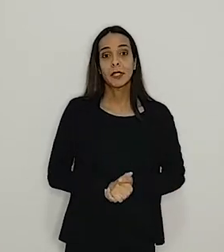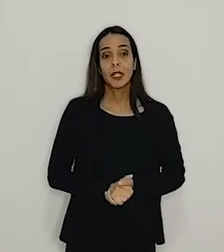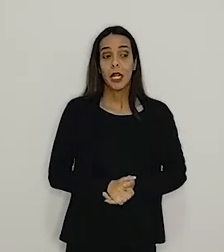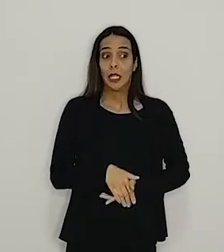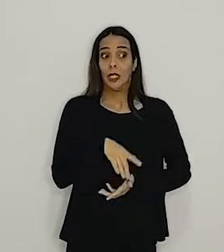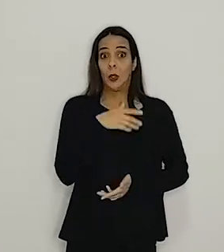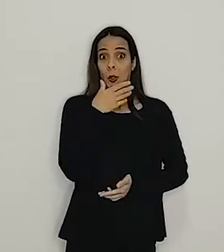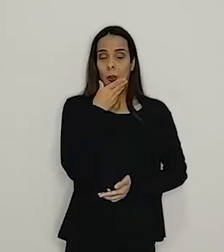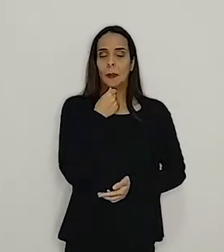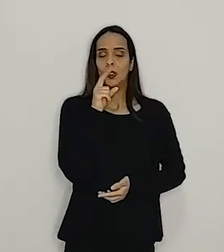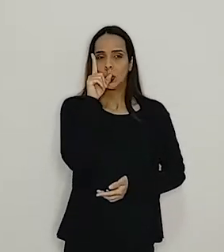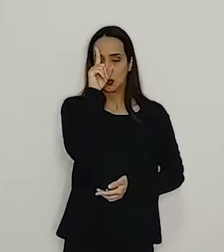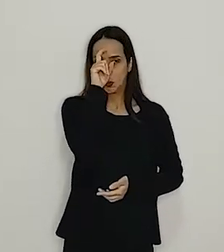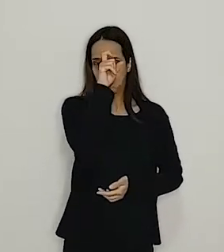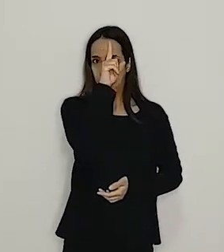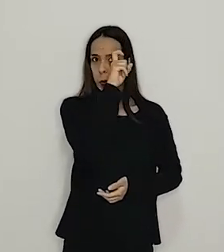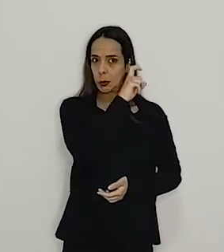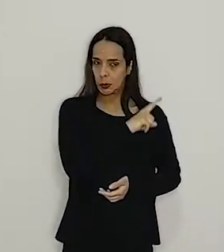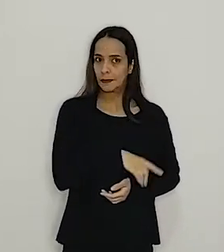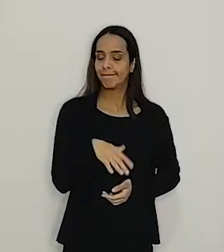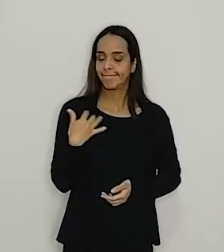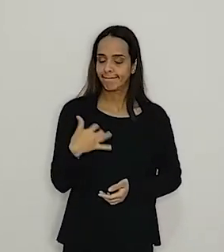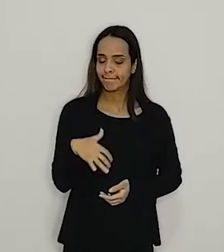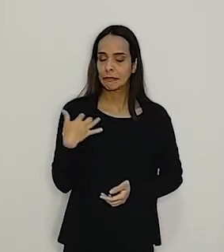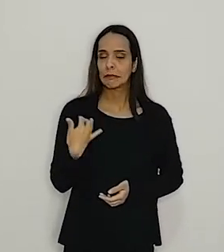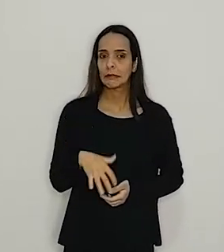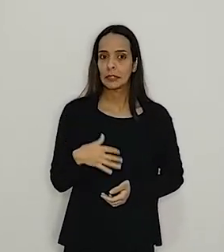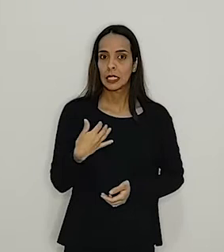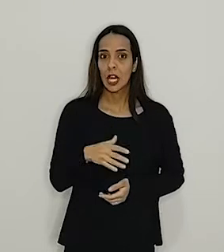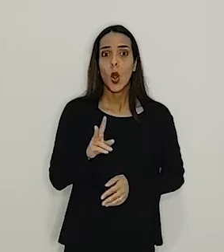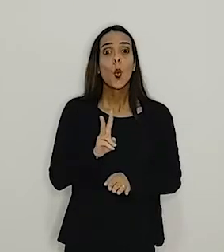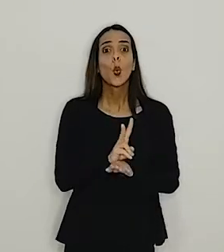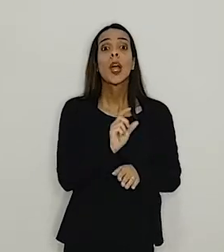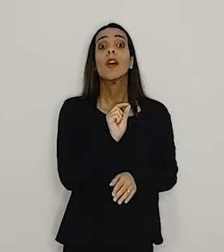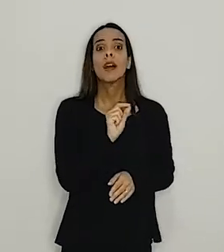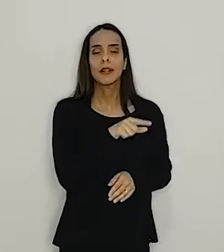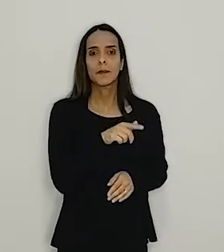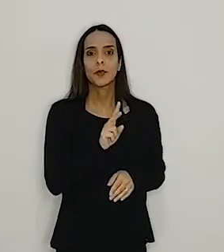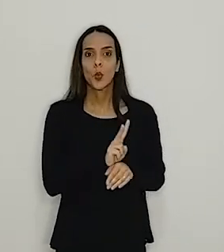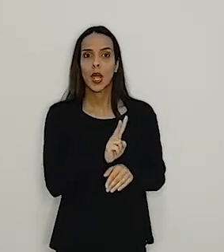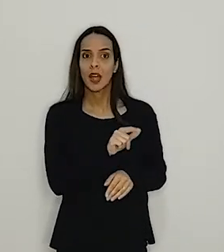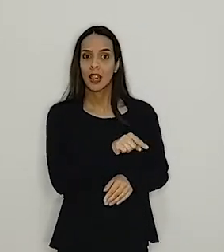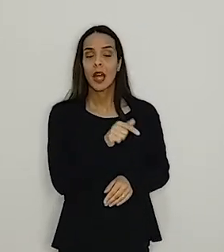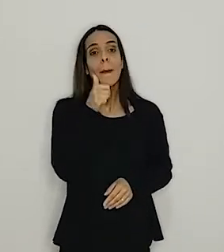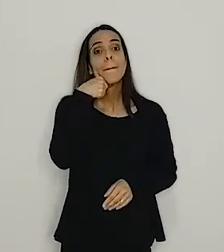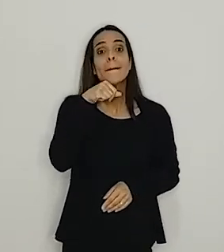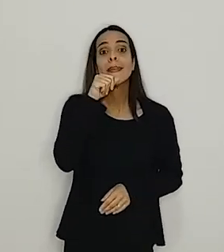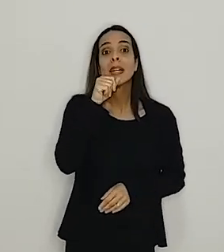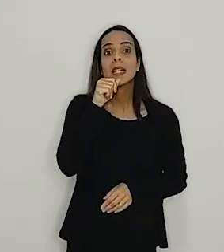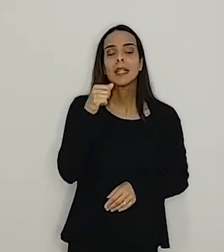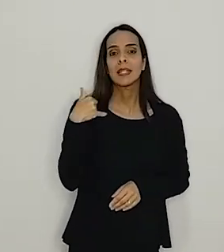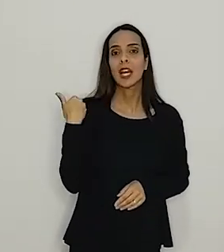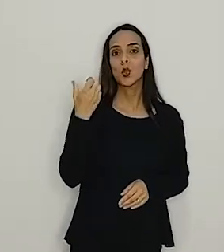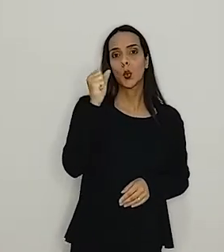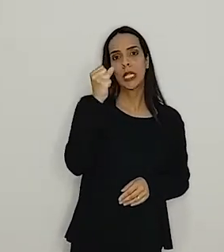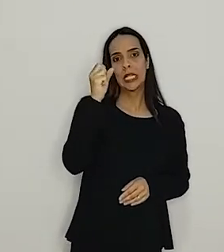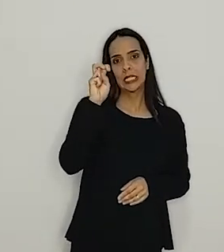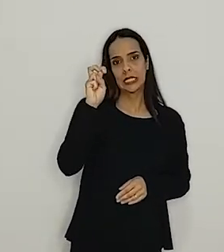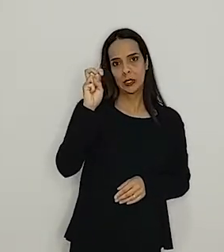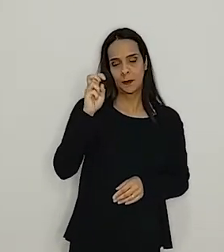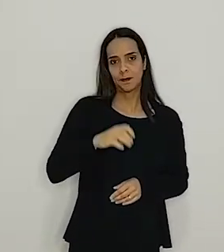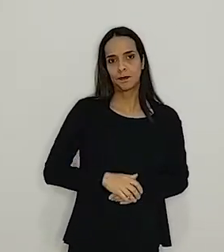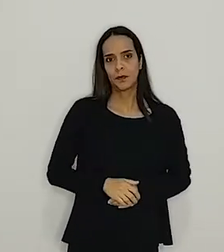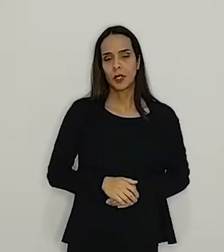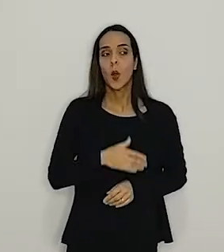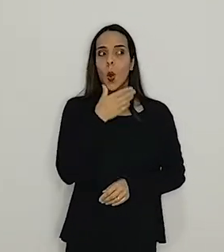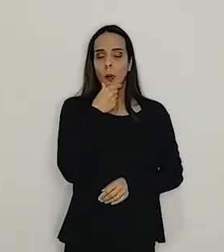muito difícil de lidar. E quem cuidava dele era a mãe de 85 anos de idade. Bom, era um cara que